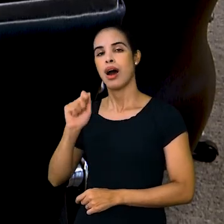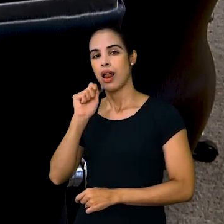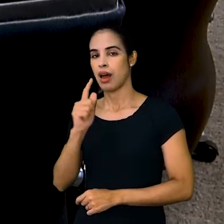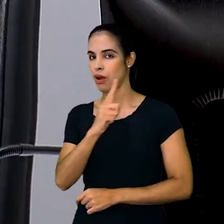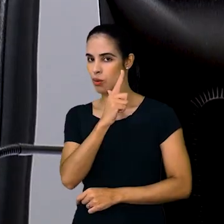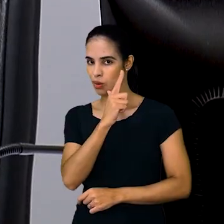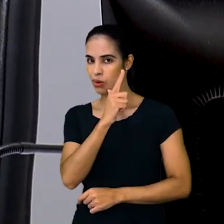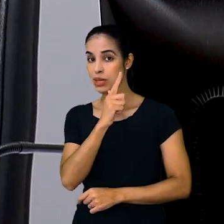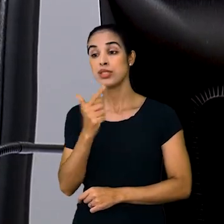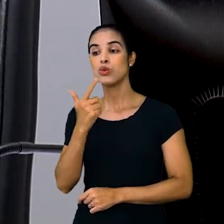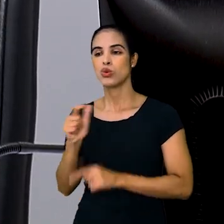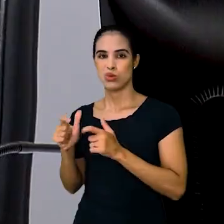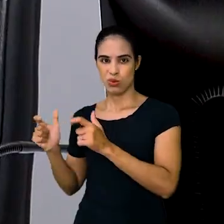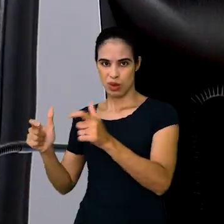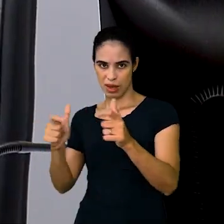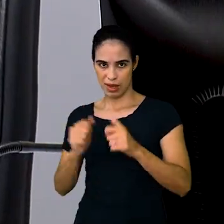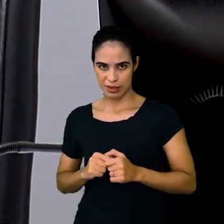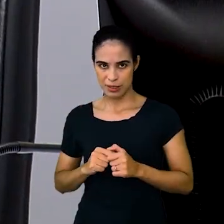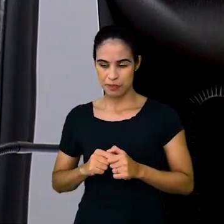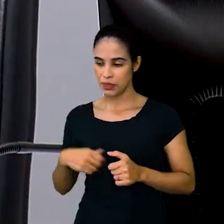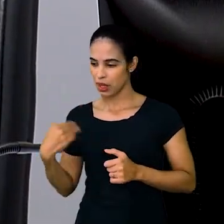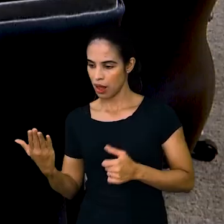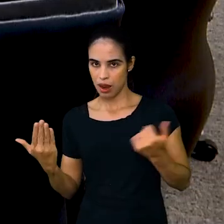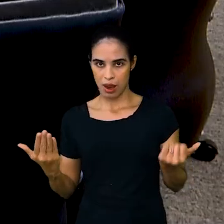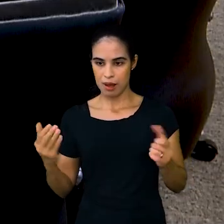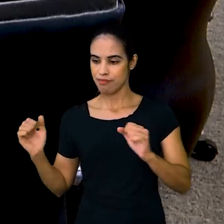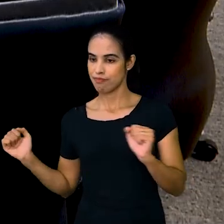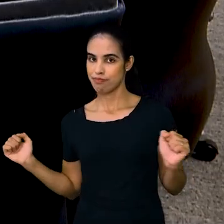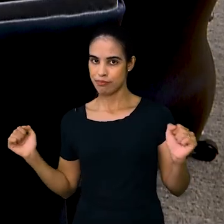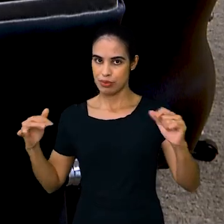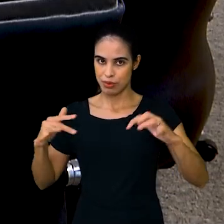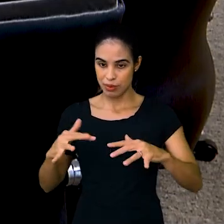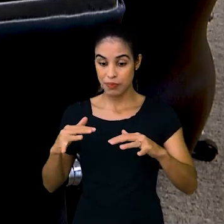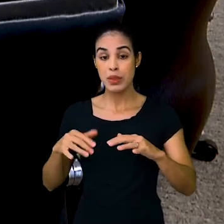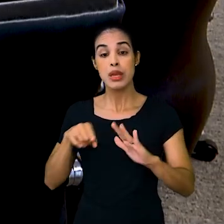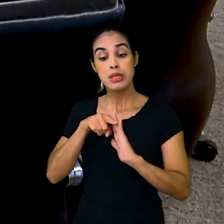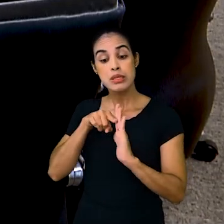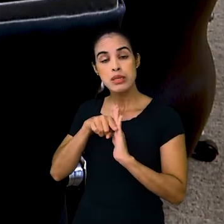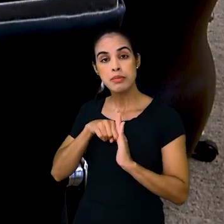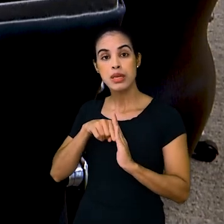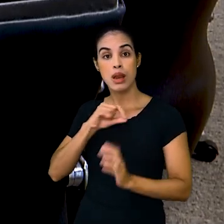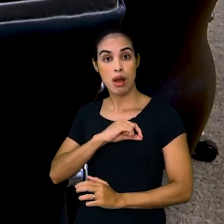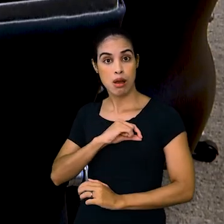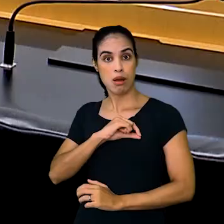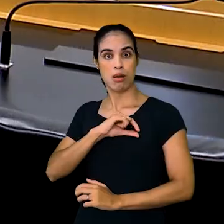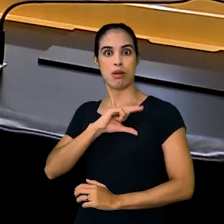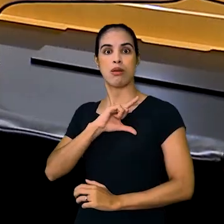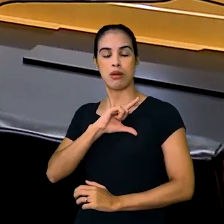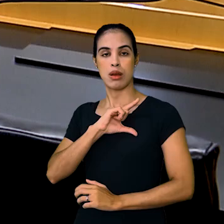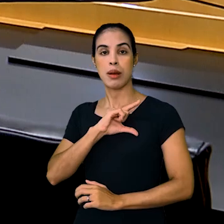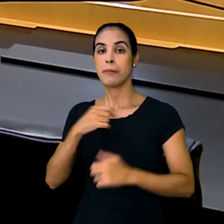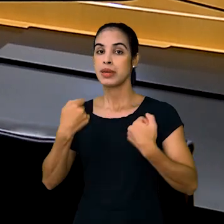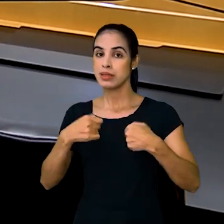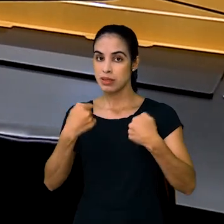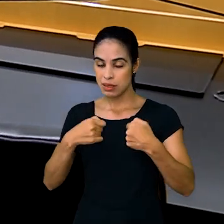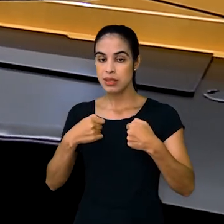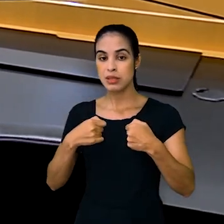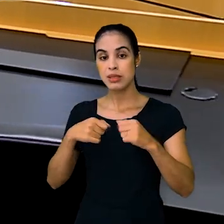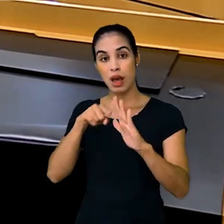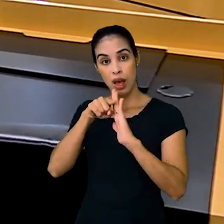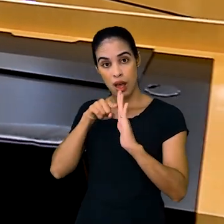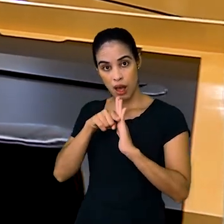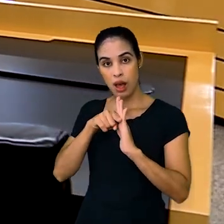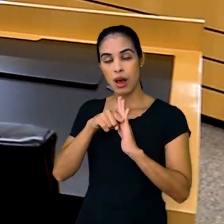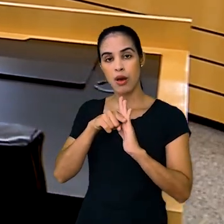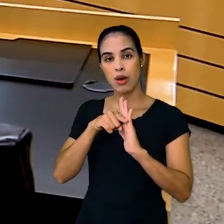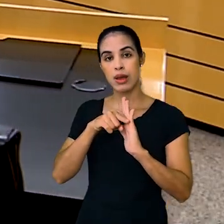Paulo. Entre os pontos firmados estão aumento real no salário acima da inflação, com base no Índice Nacional de